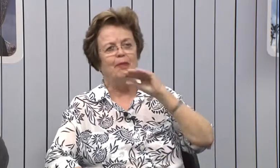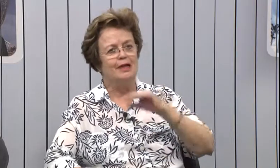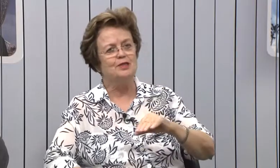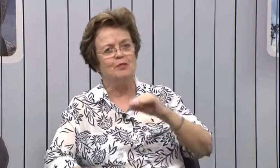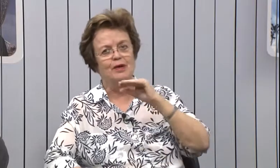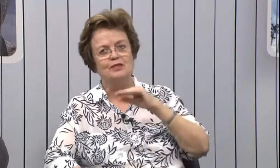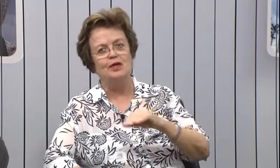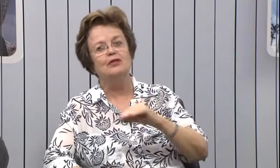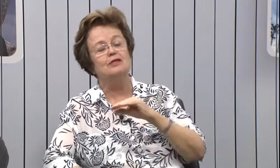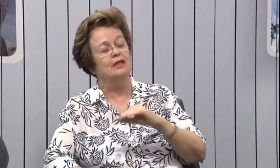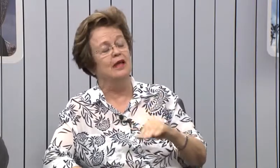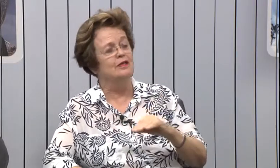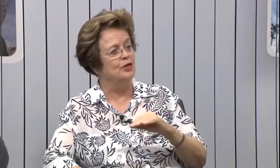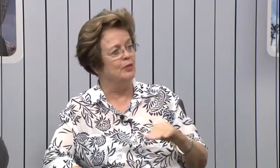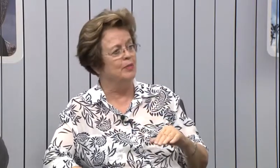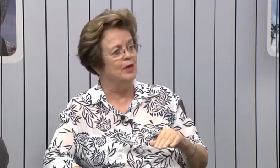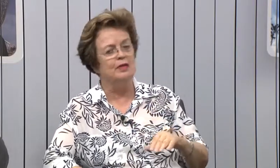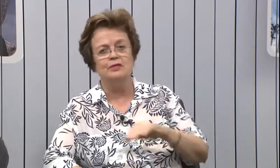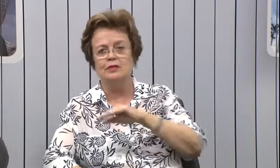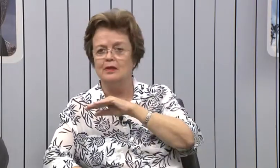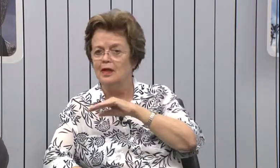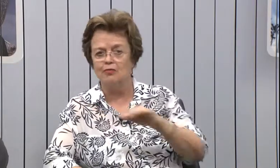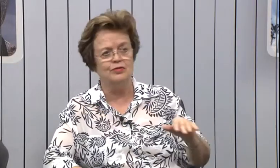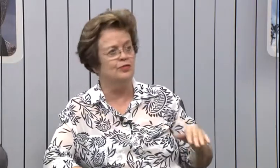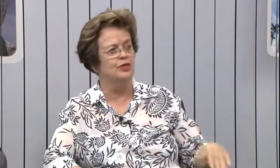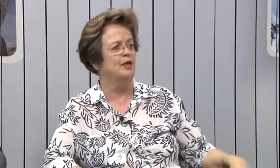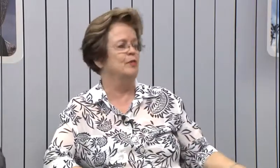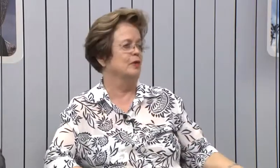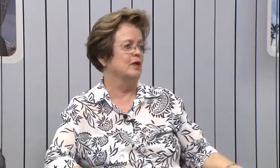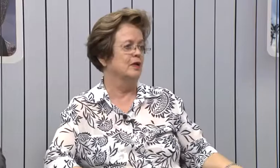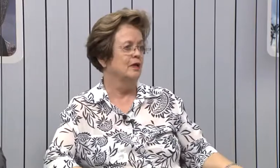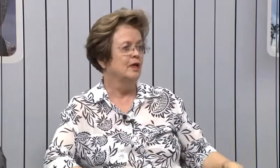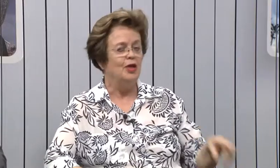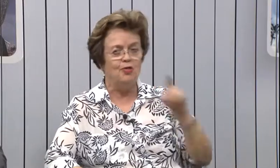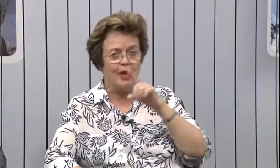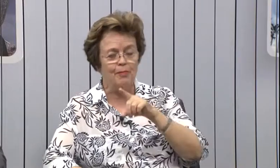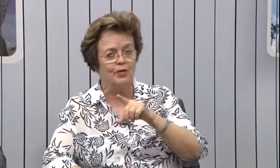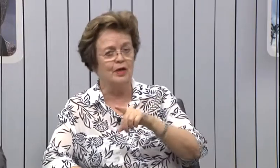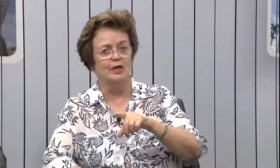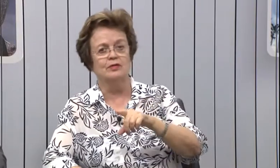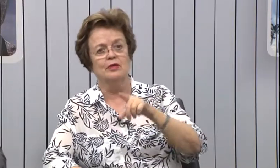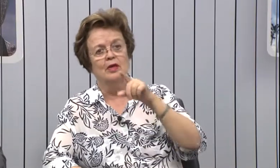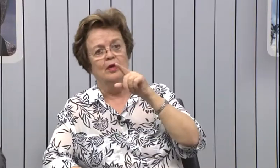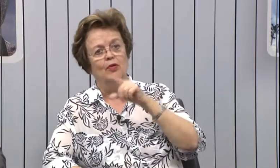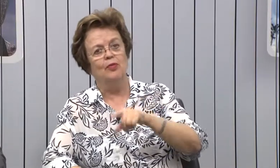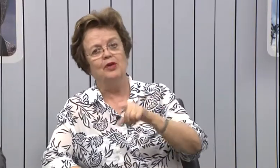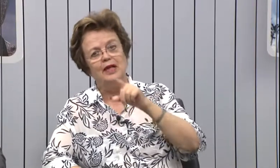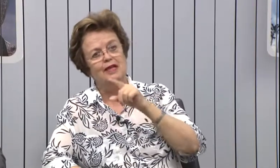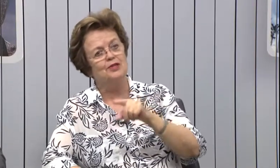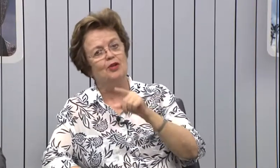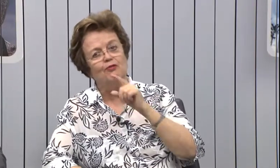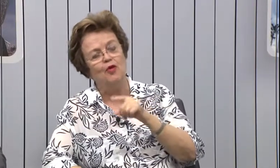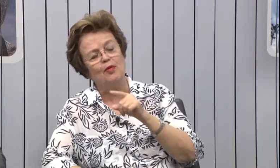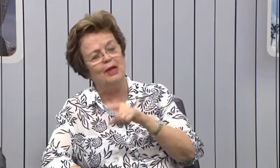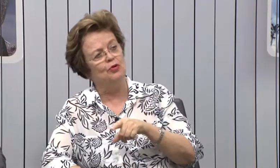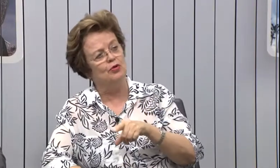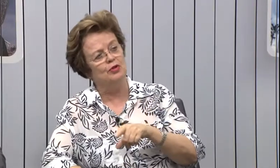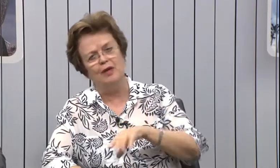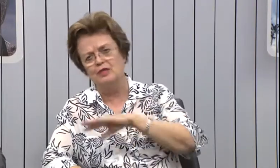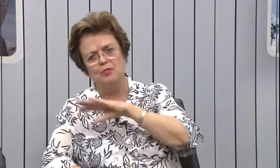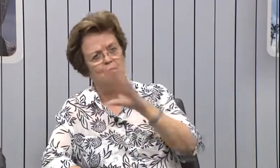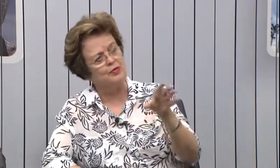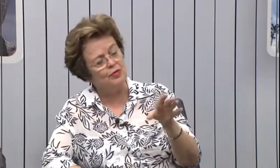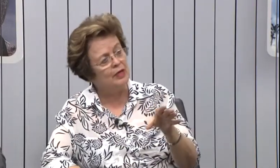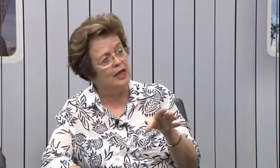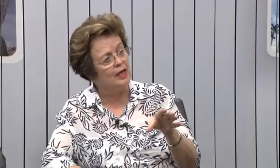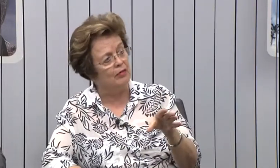Sem a participação da cidade de Campinas, não existiria Boldrini. E o que é importante, o Boldrini é centro formador de